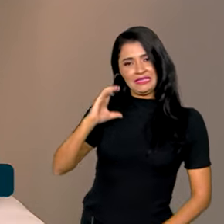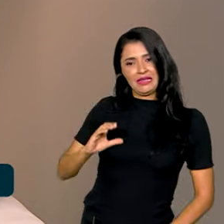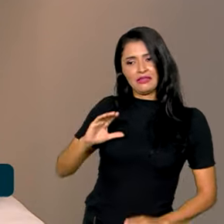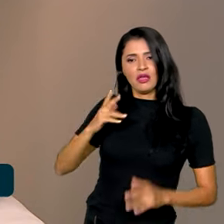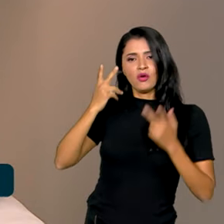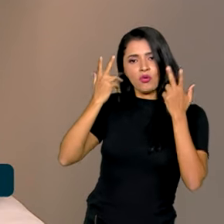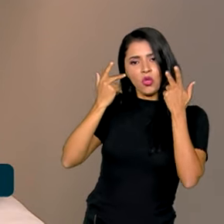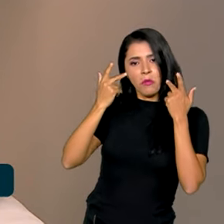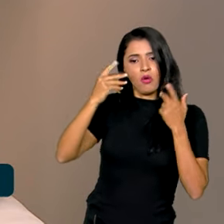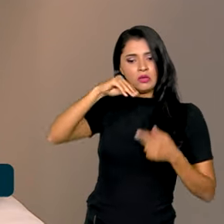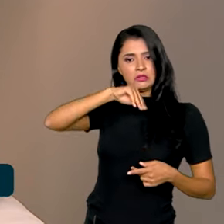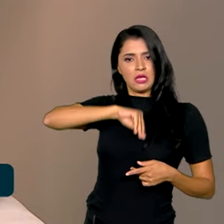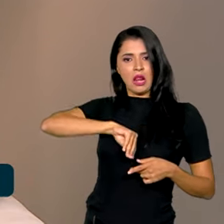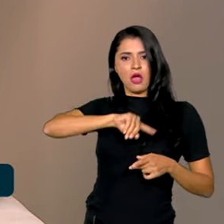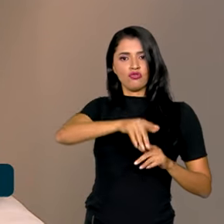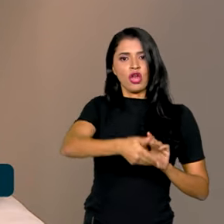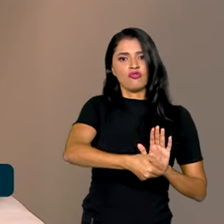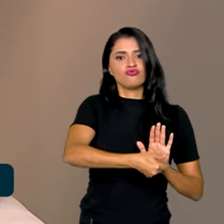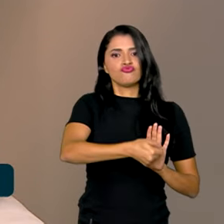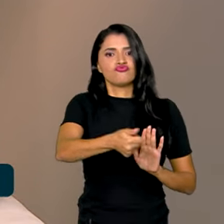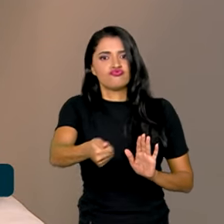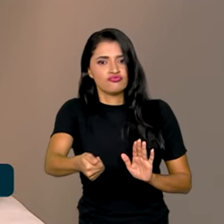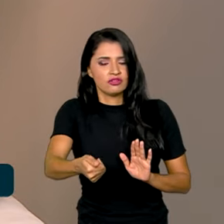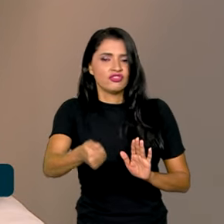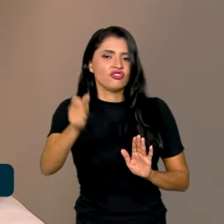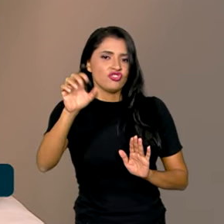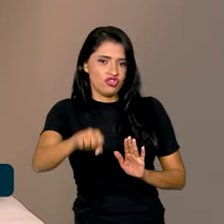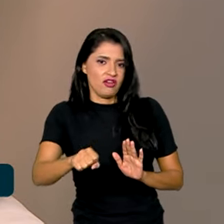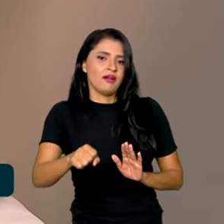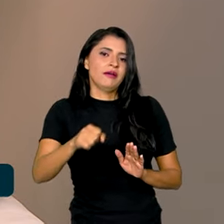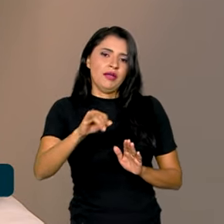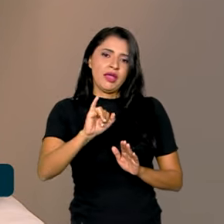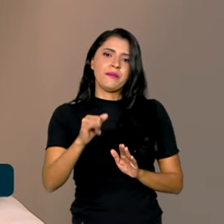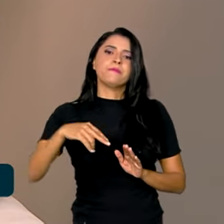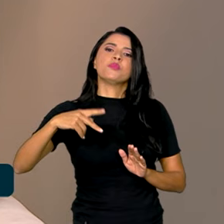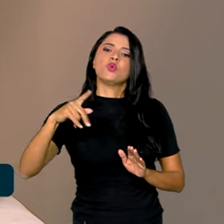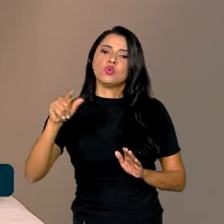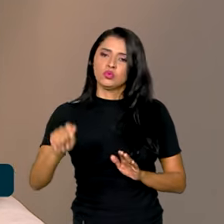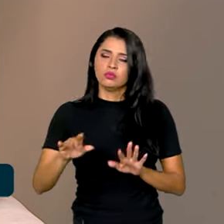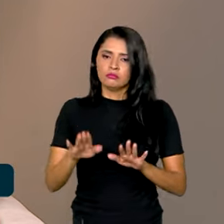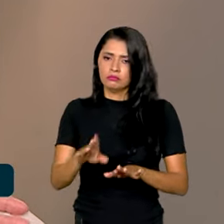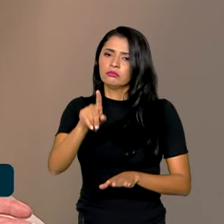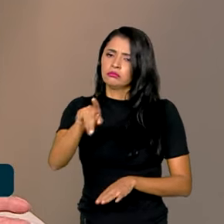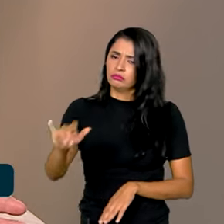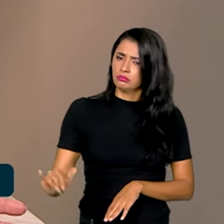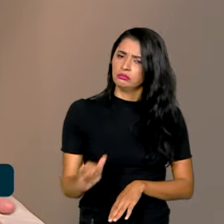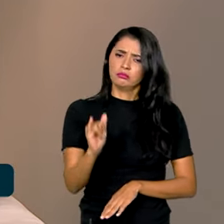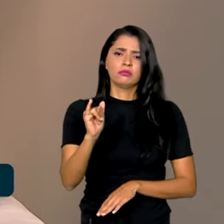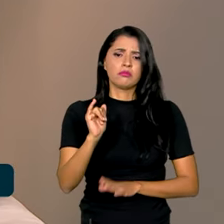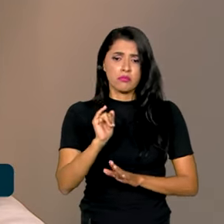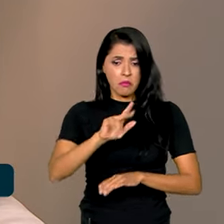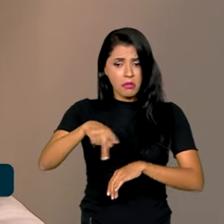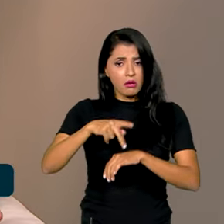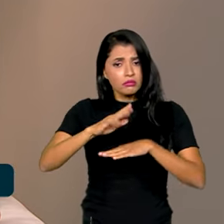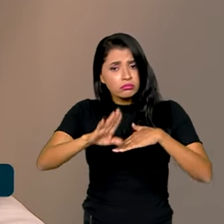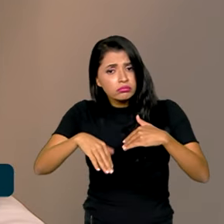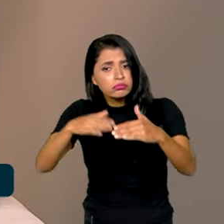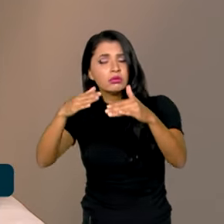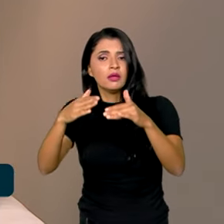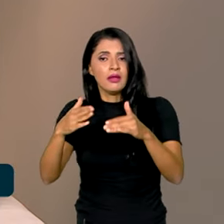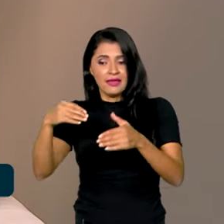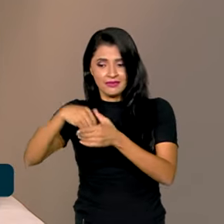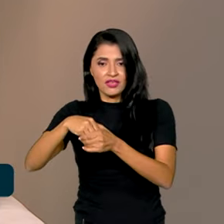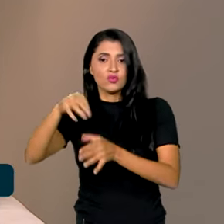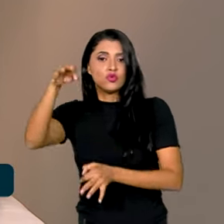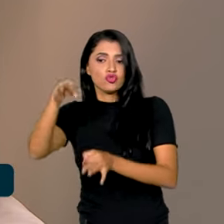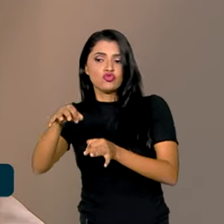ali na fonte, né? Então, isso tudo é importante, sim, para que o país possa crescer e desenvolver dentro de uma justiça tributária,